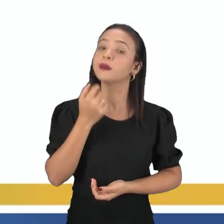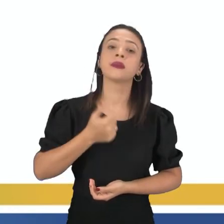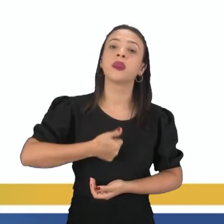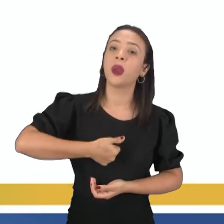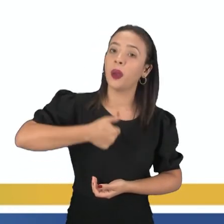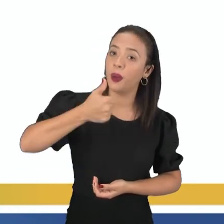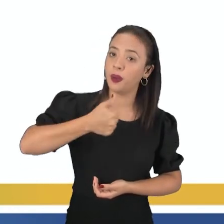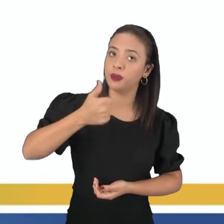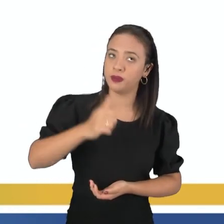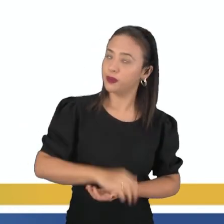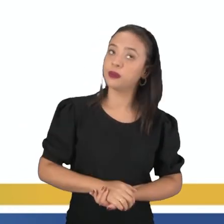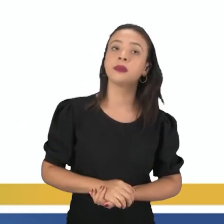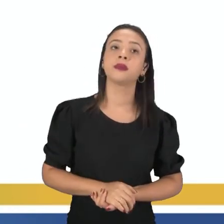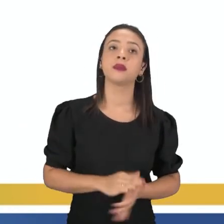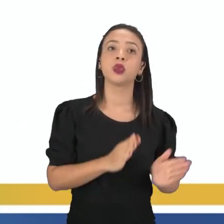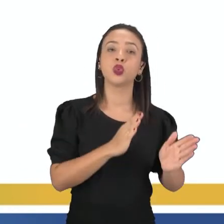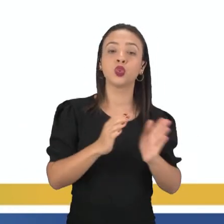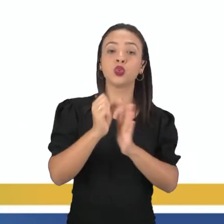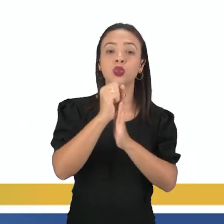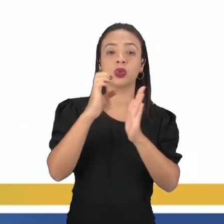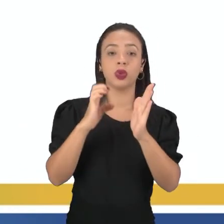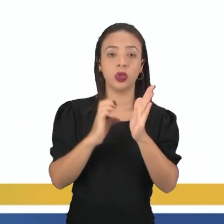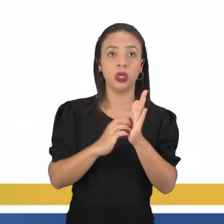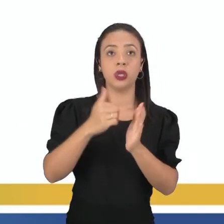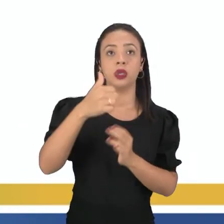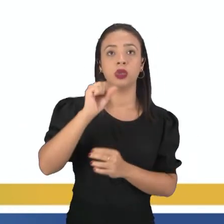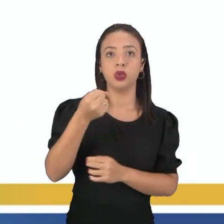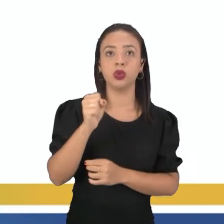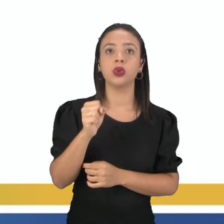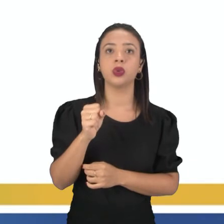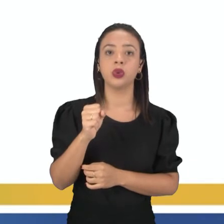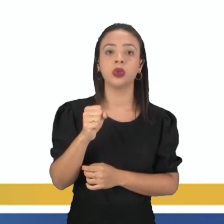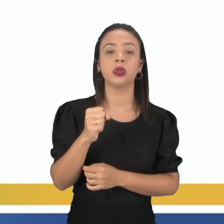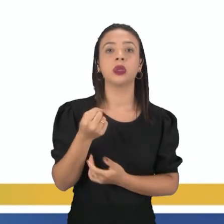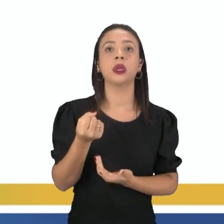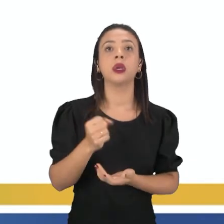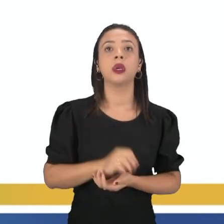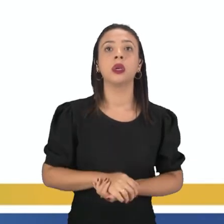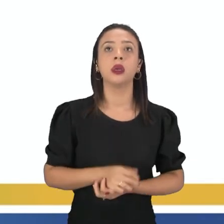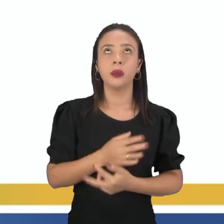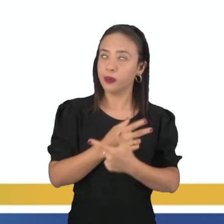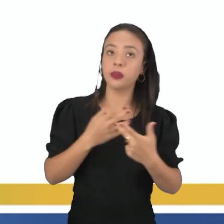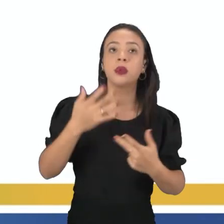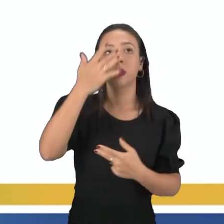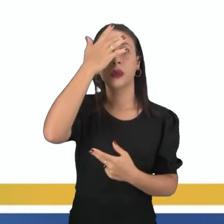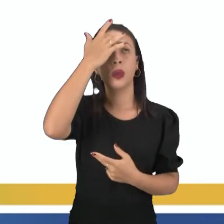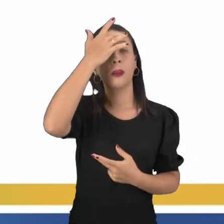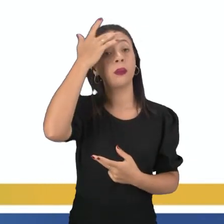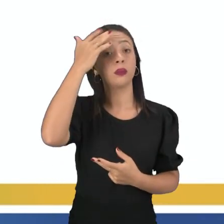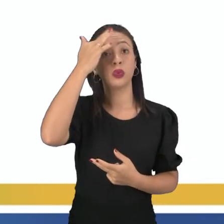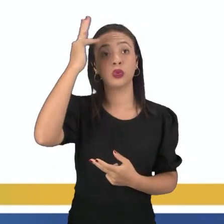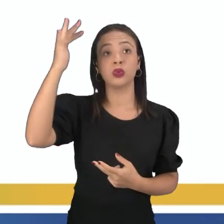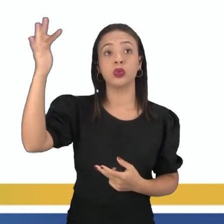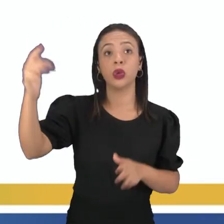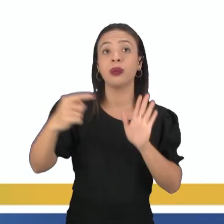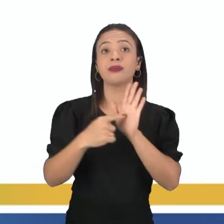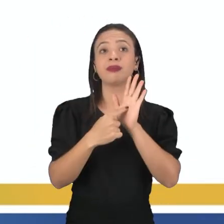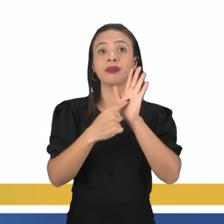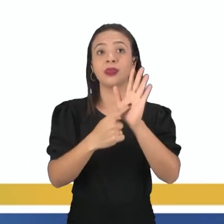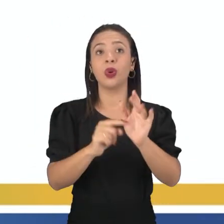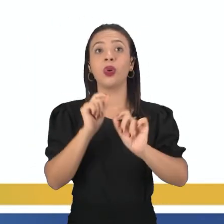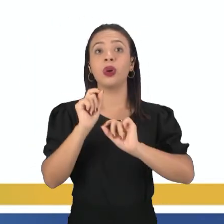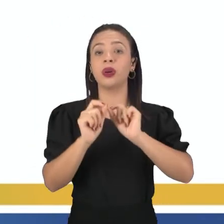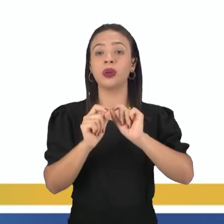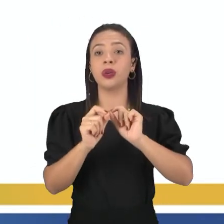e única questão. Durante o século XVIII, também conhecido como século das luzes, vários pensadores se destacaram por se